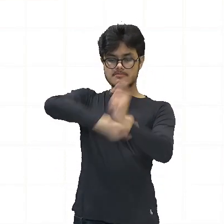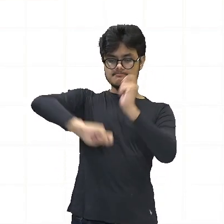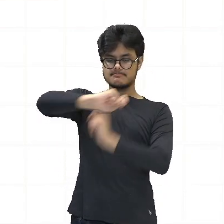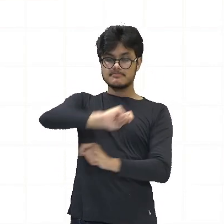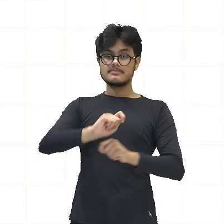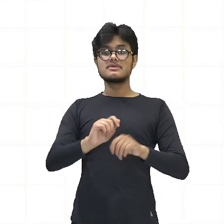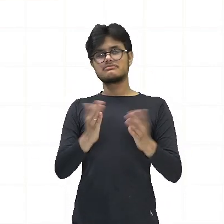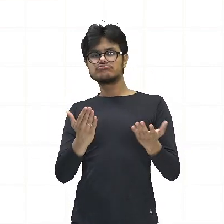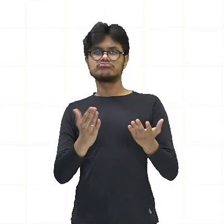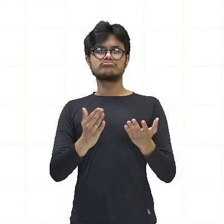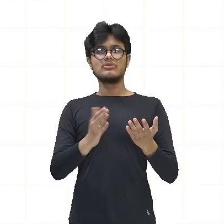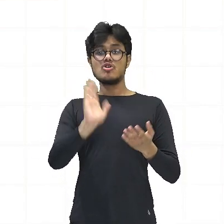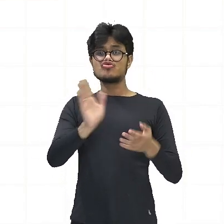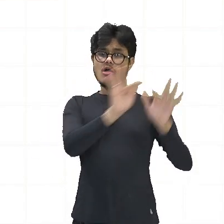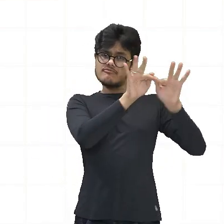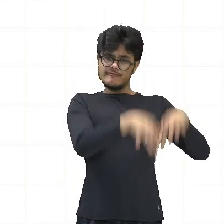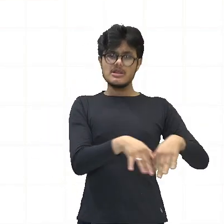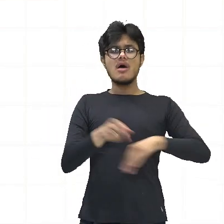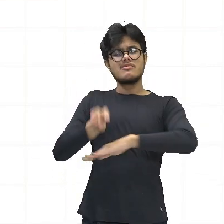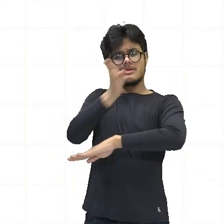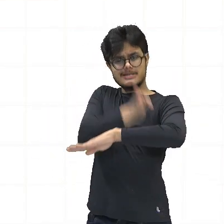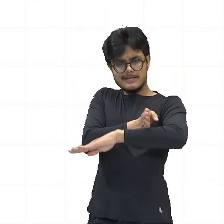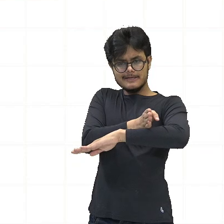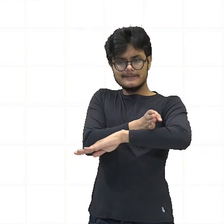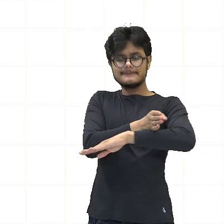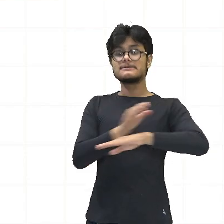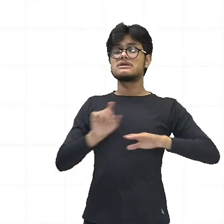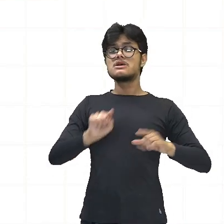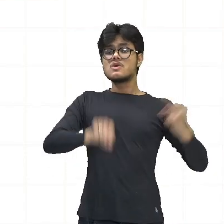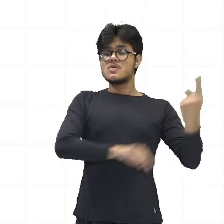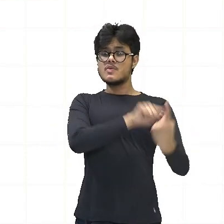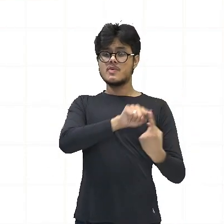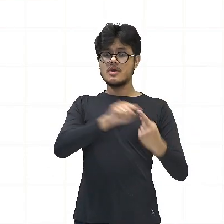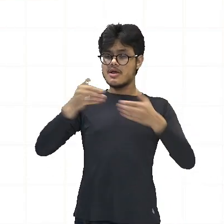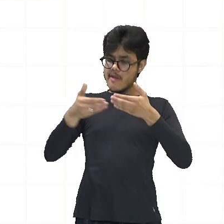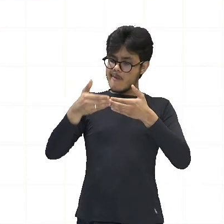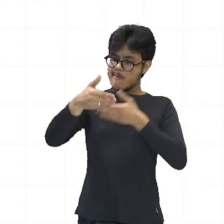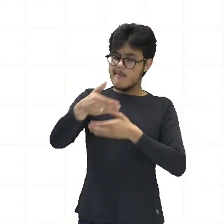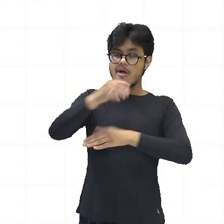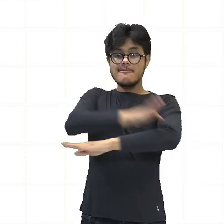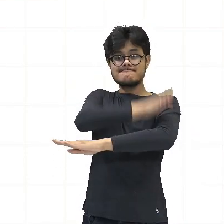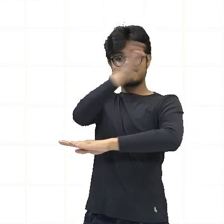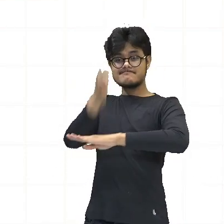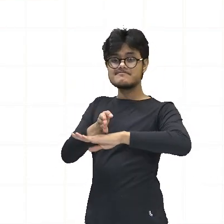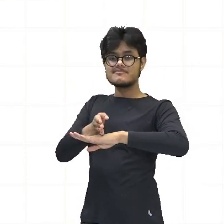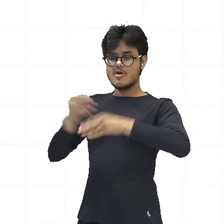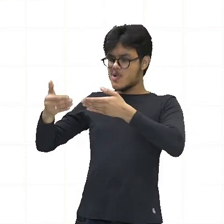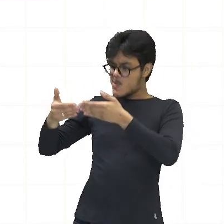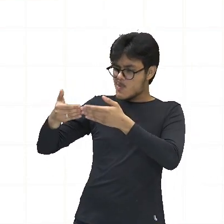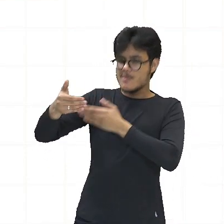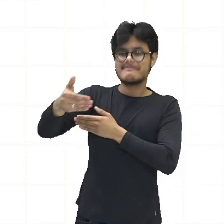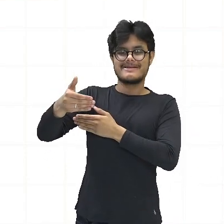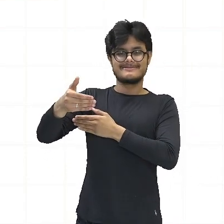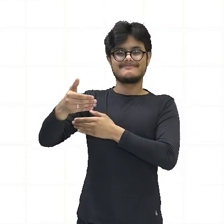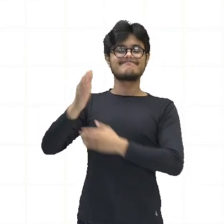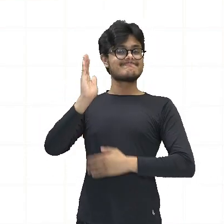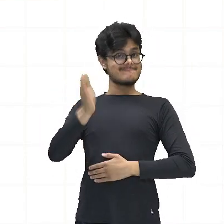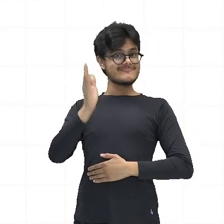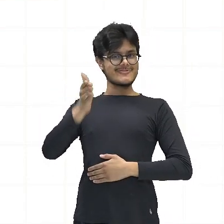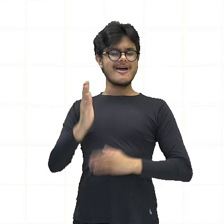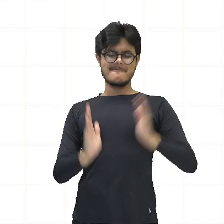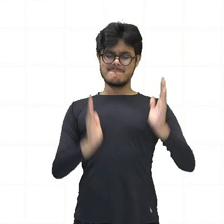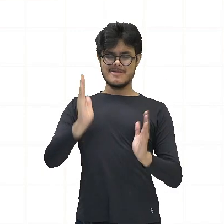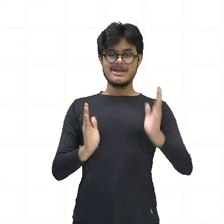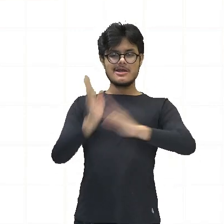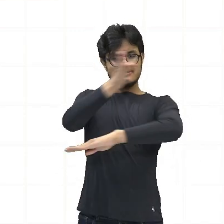da Baixa Idade Média e desenvolvidas no início da Idade Moderna, Ele surge aí nesse momento